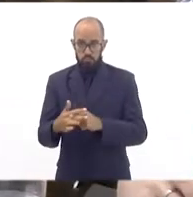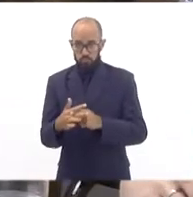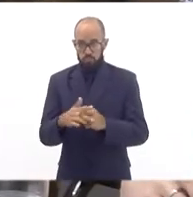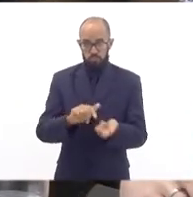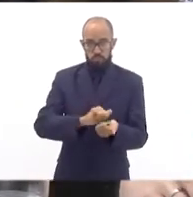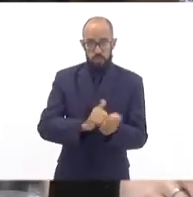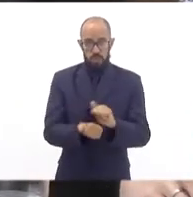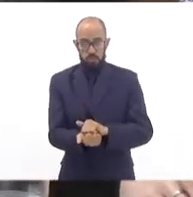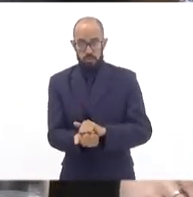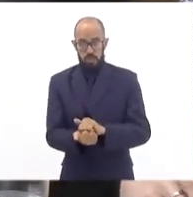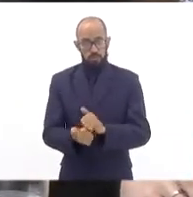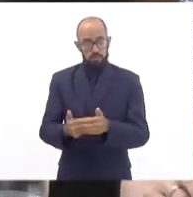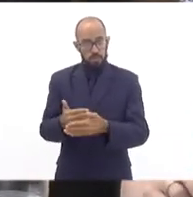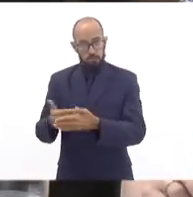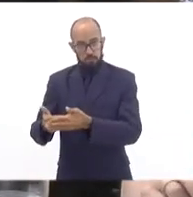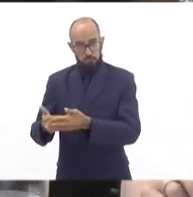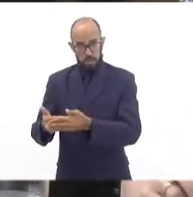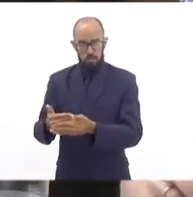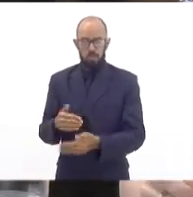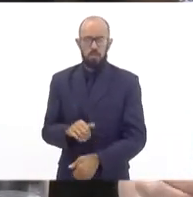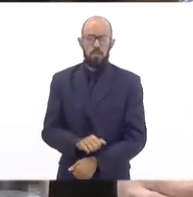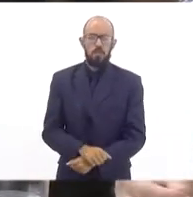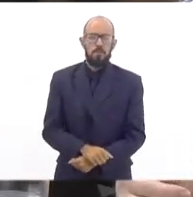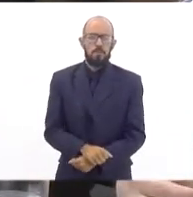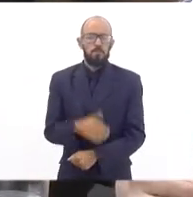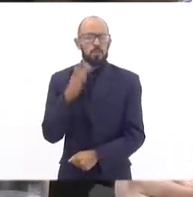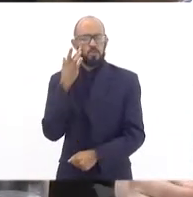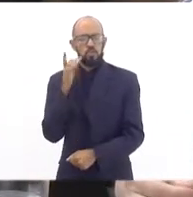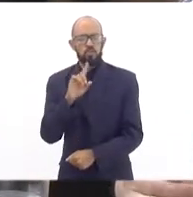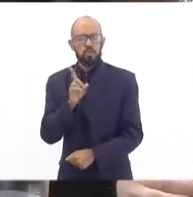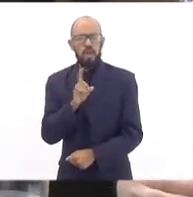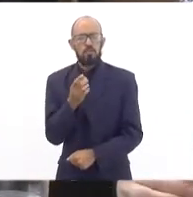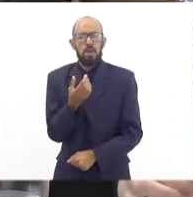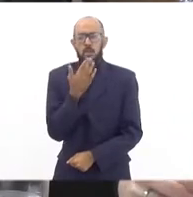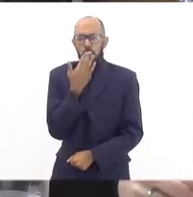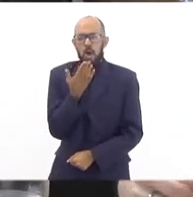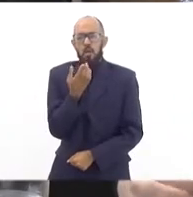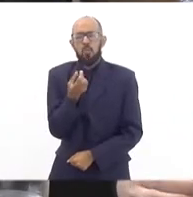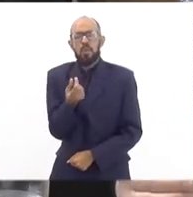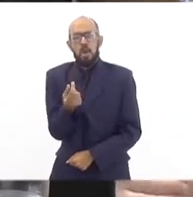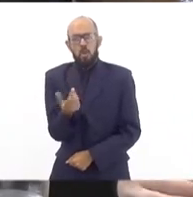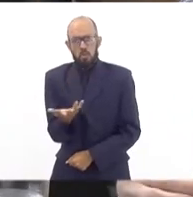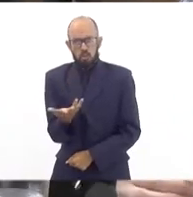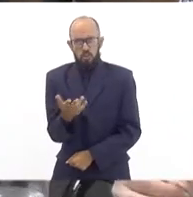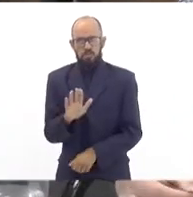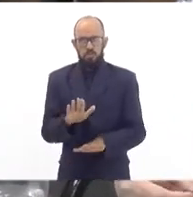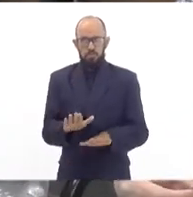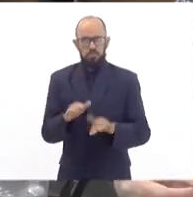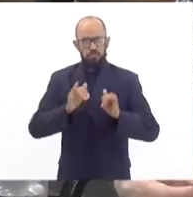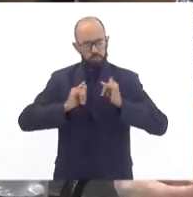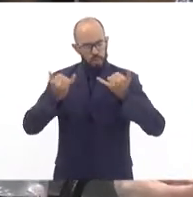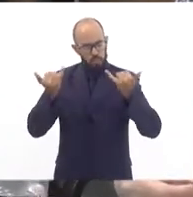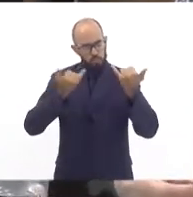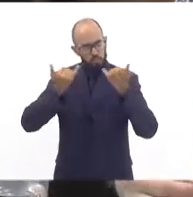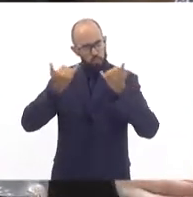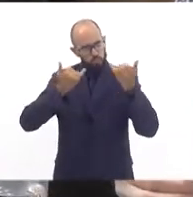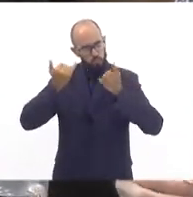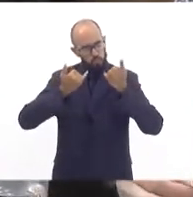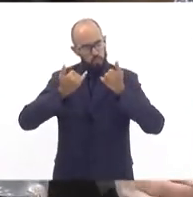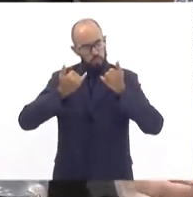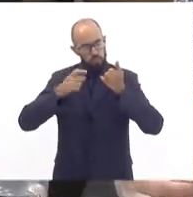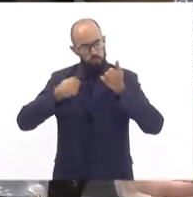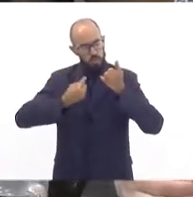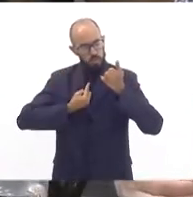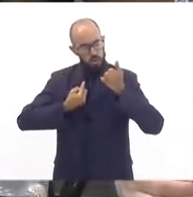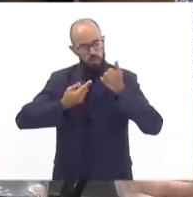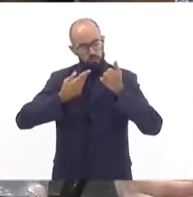se avizinha, que nós não sabemos ainda quanto será. As notícias